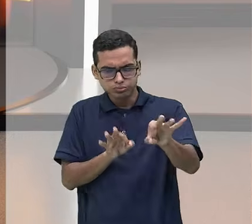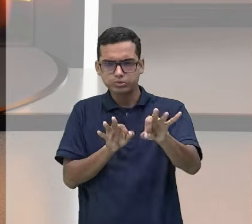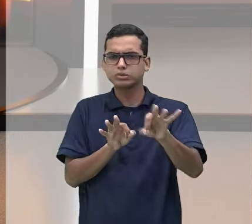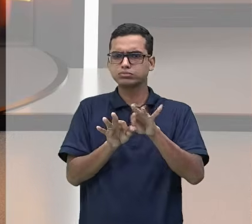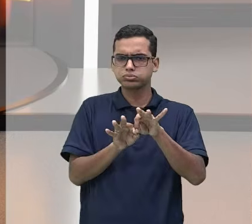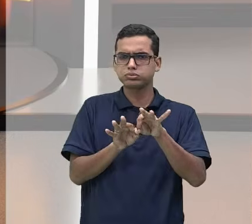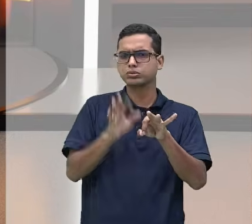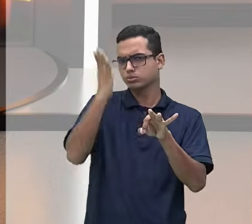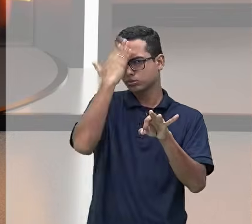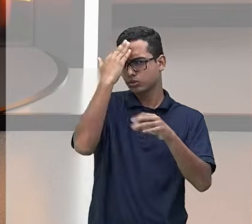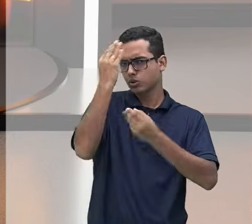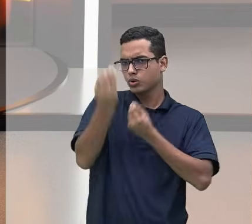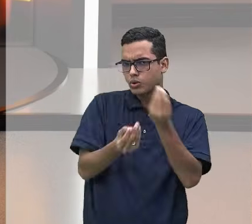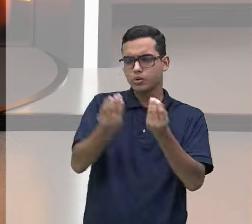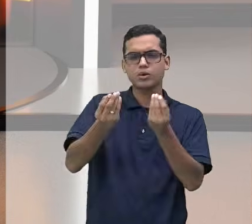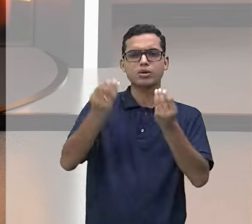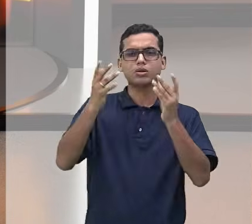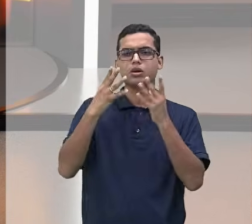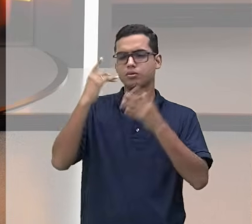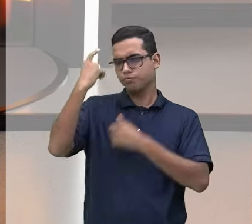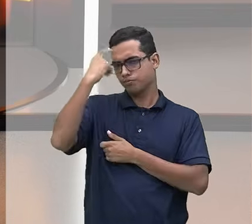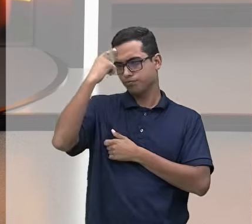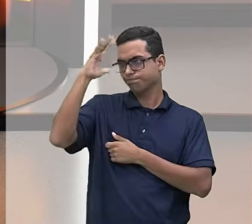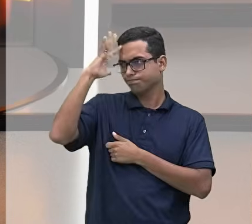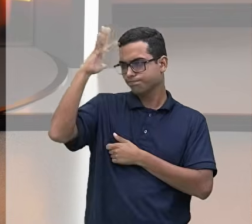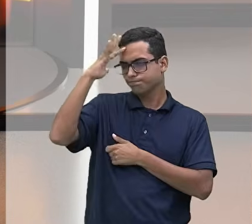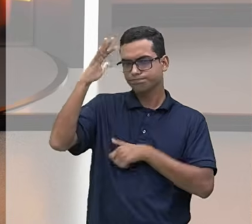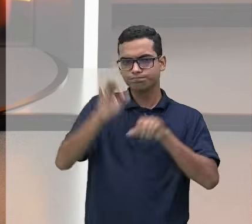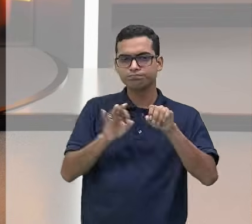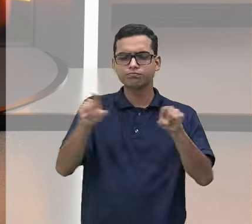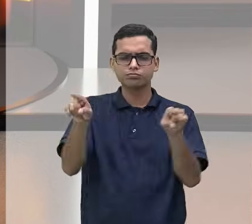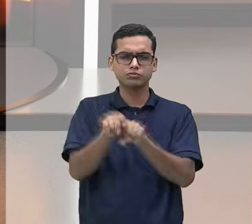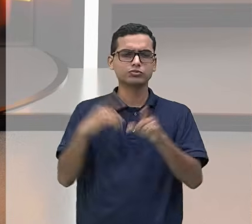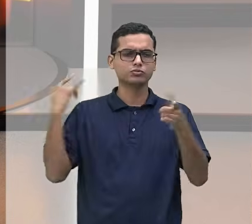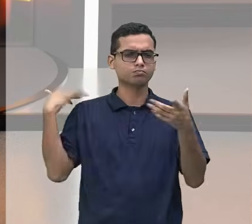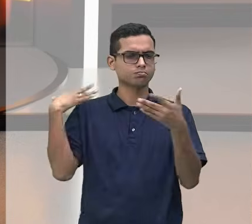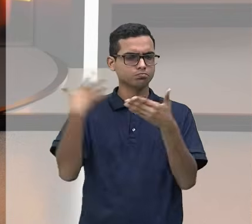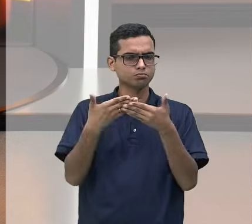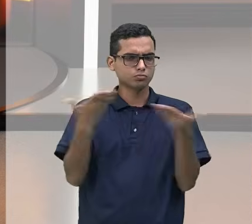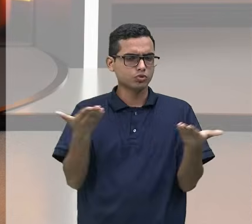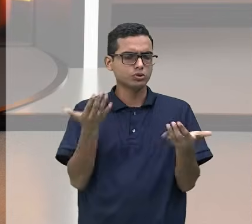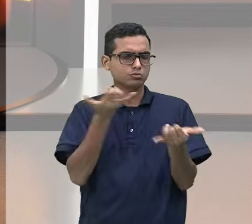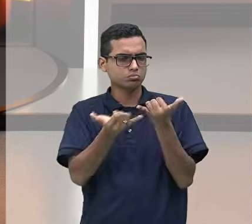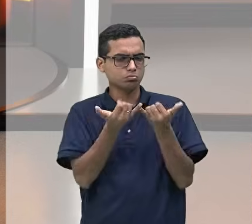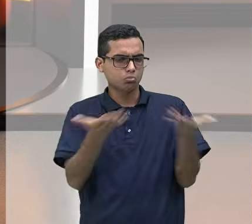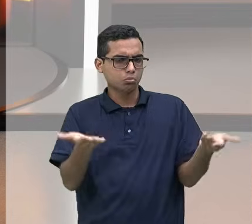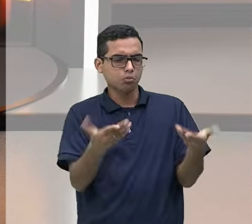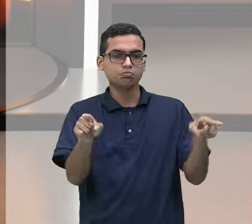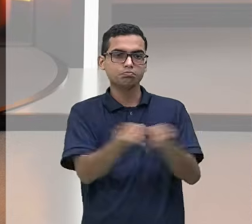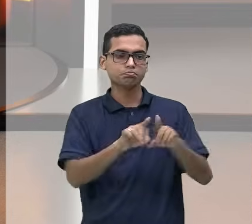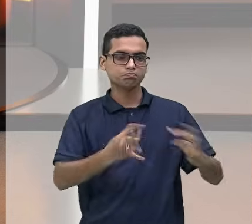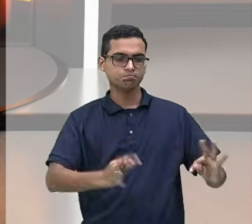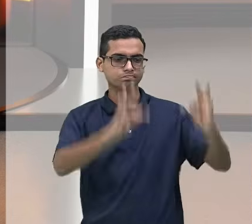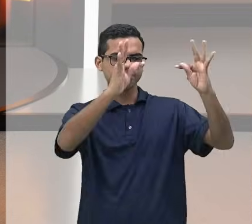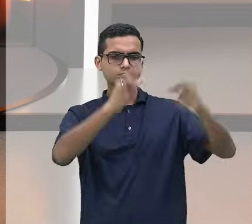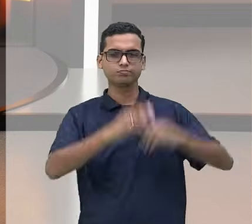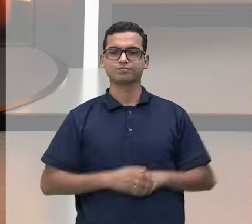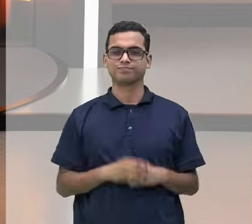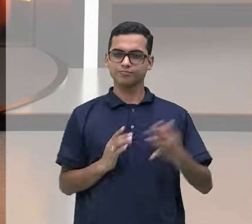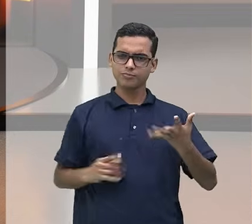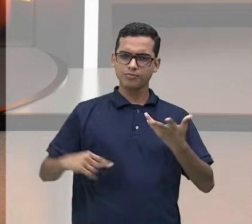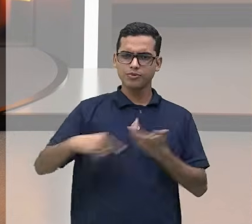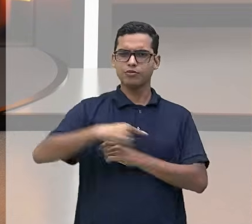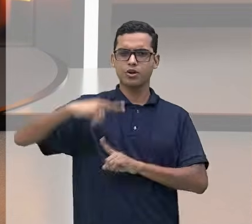era pensado também, assim como nós temos as nossas tecnologias atualmente. Então, são diferentes meios de